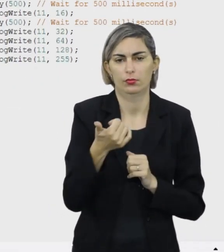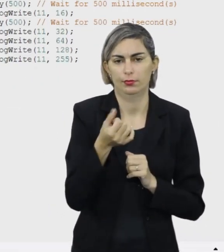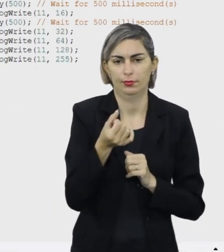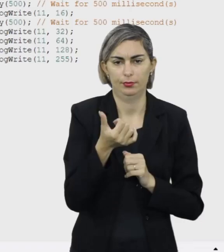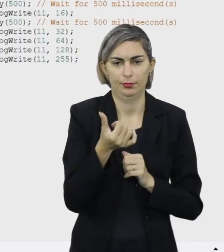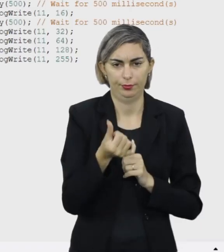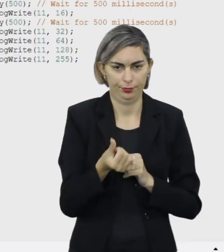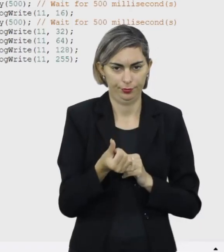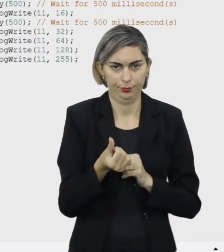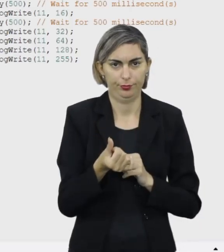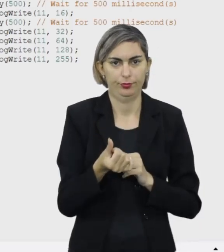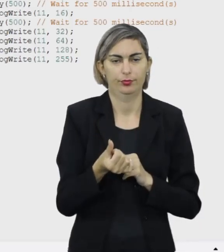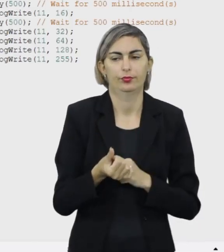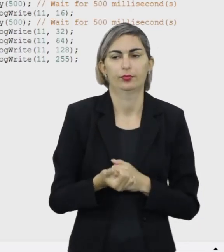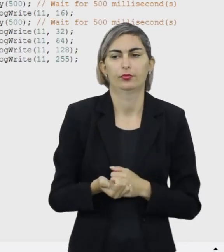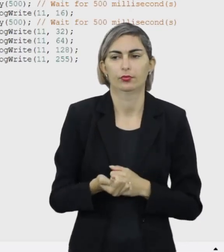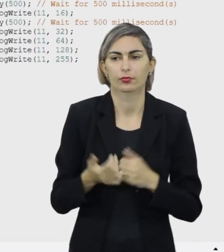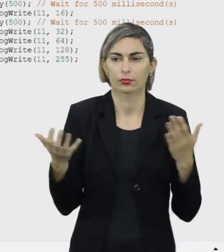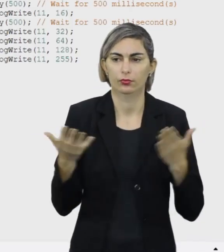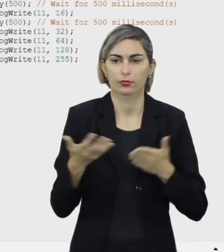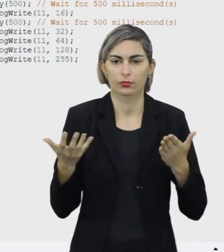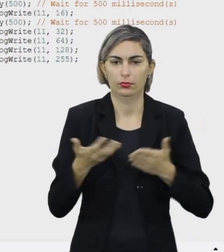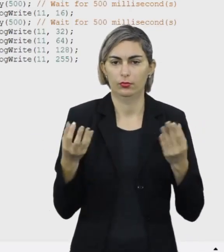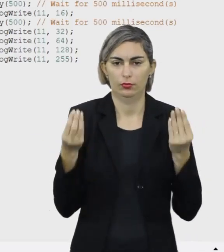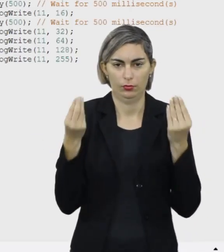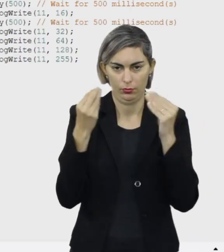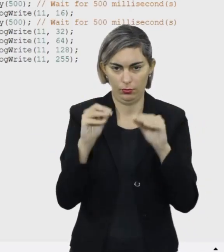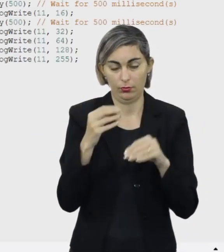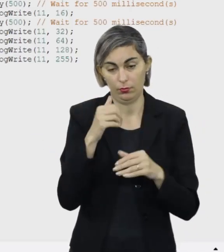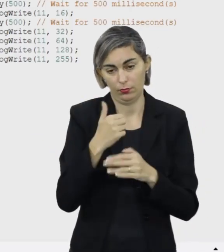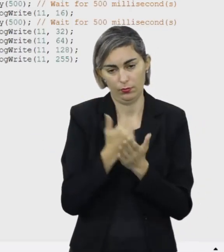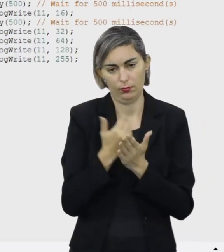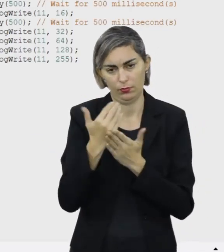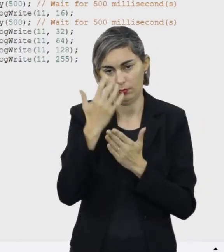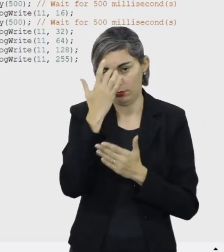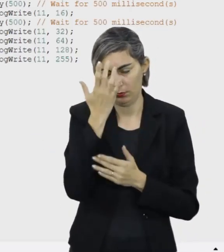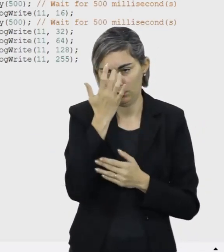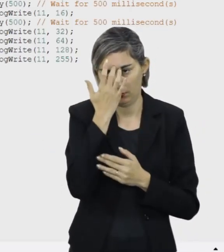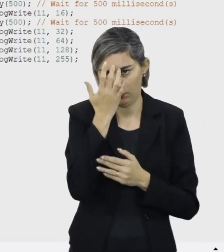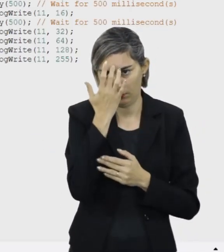consigo, pronto. E agora eu vou colocando, é mais fácil ir colocando aqui,